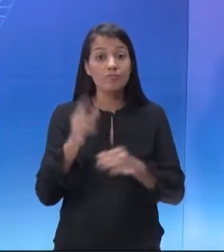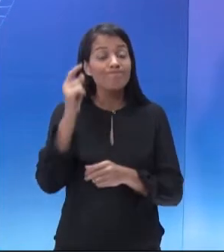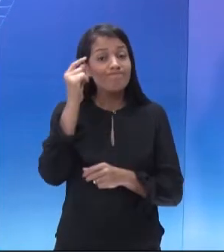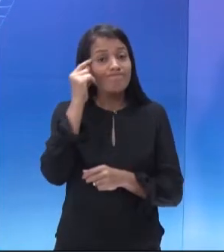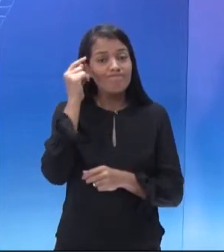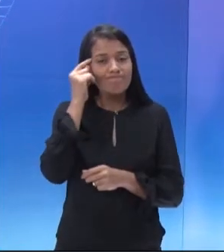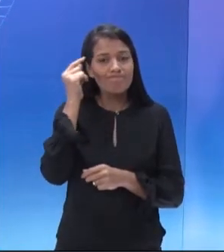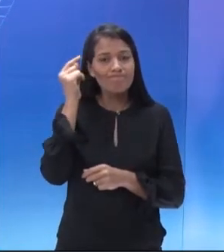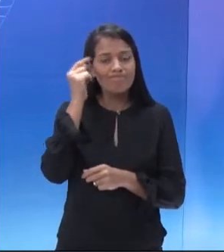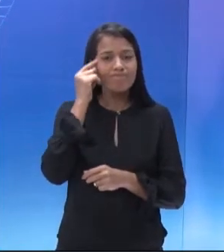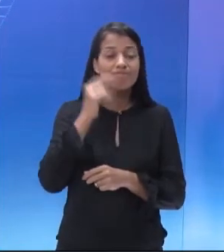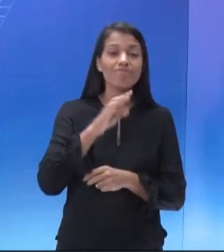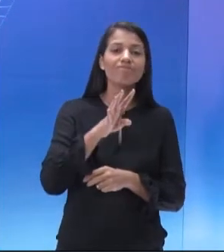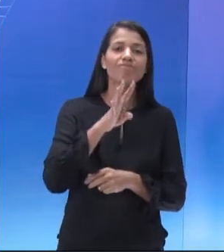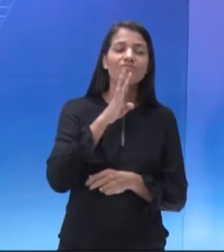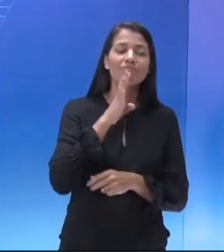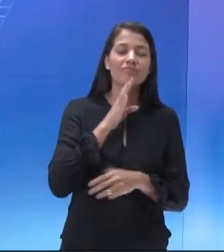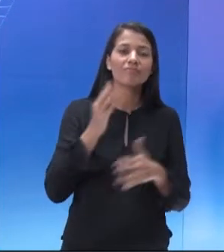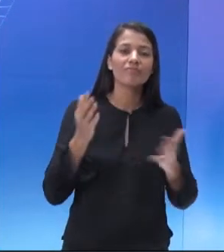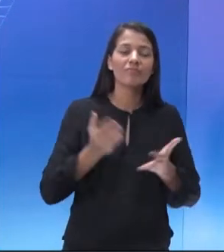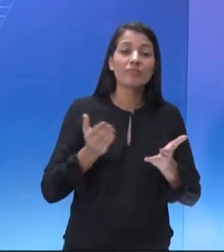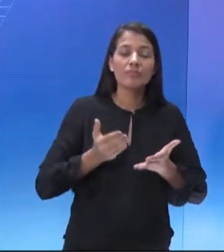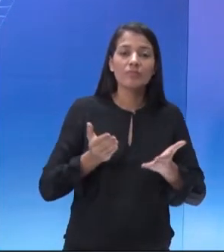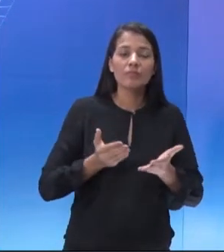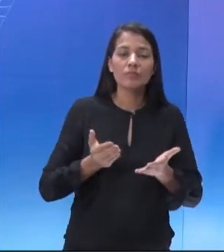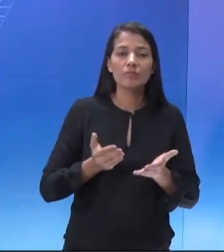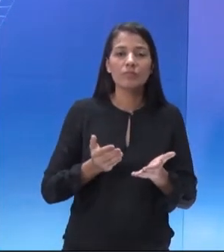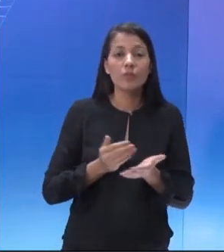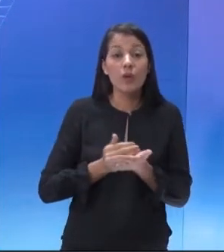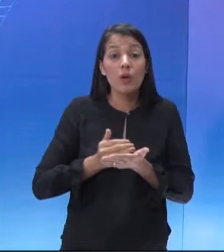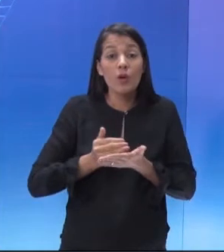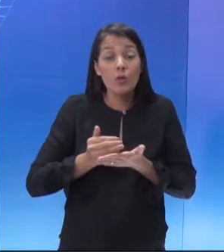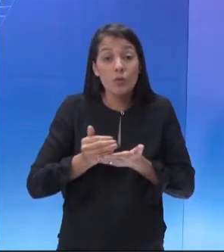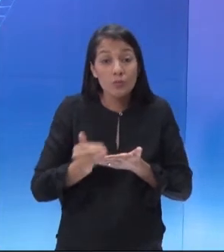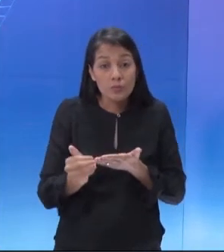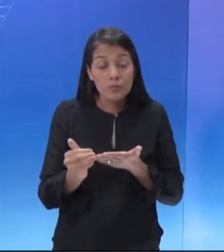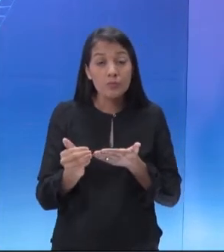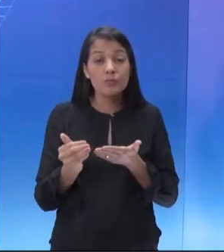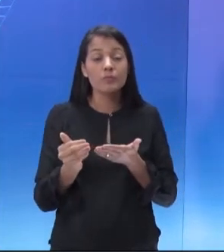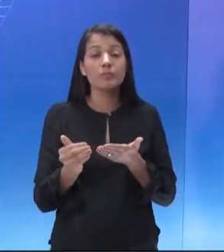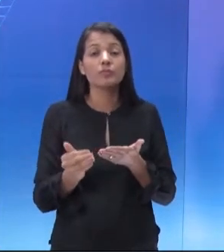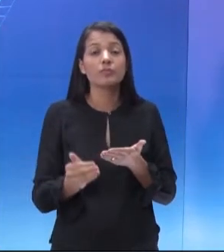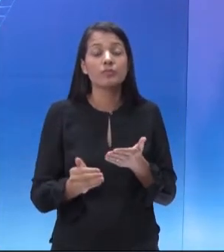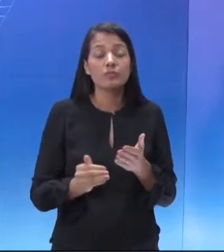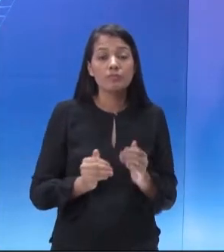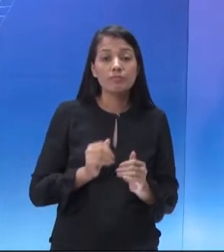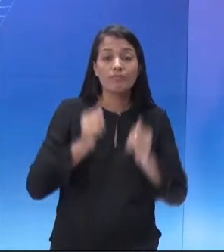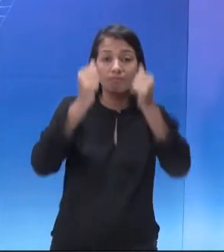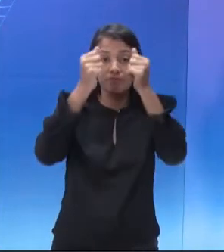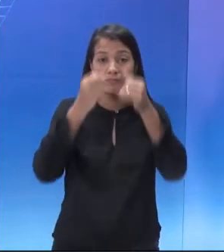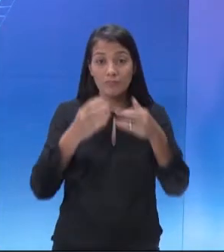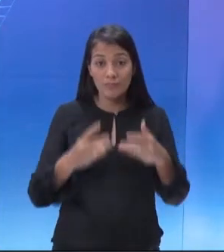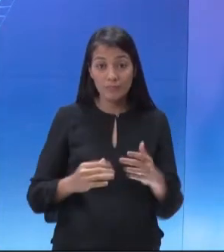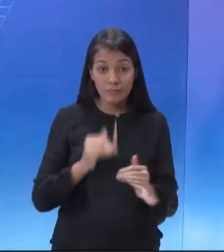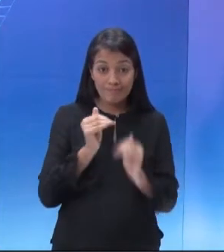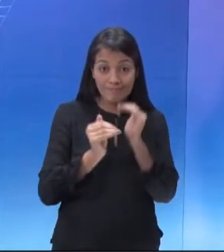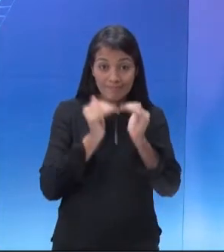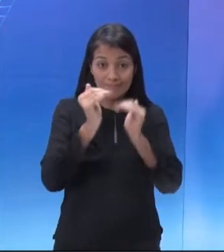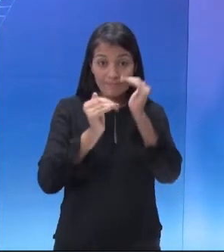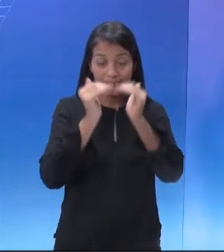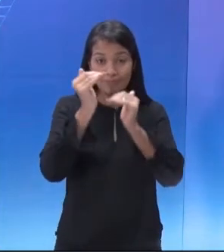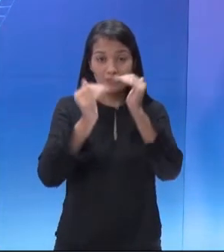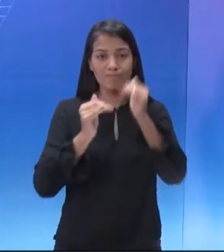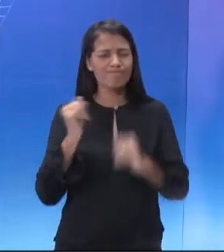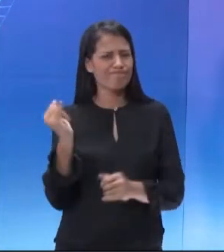nós vamos partir nesse encontro de hoje, nesse tempo de hoje, nós vamos falar do desenvolvimento.